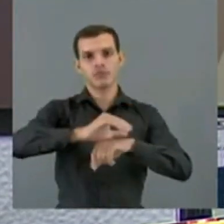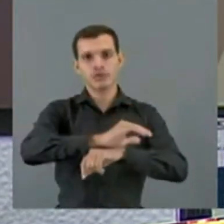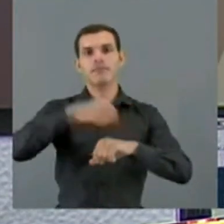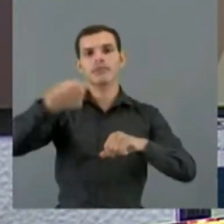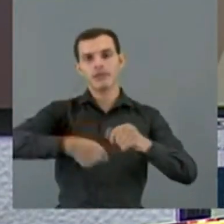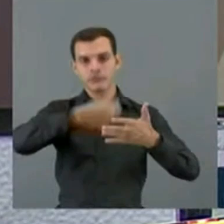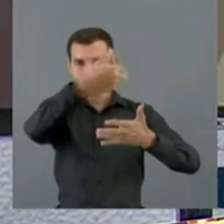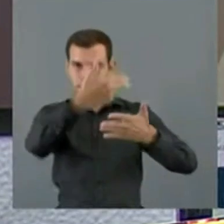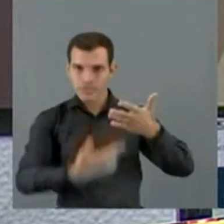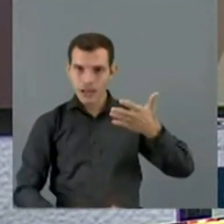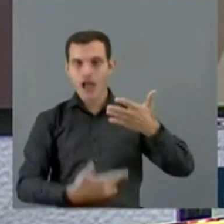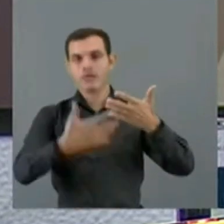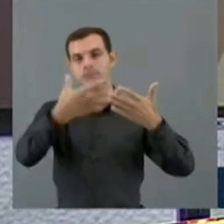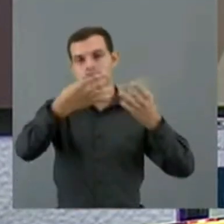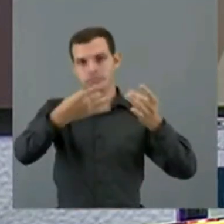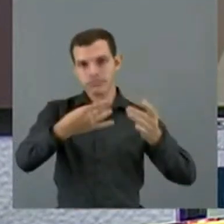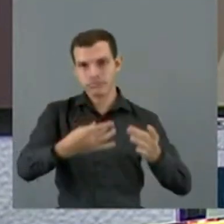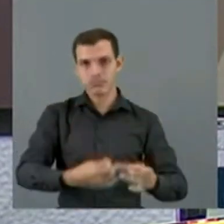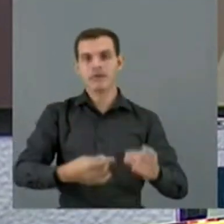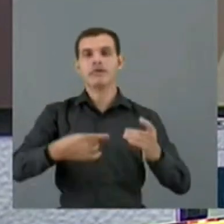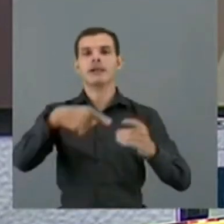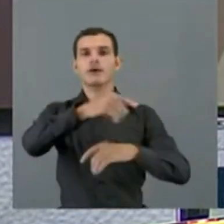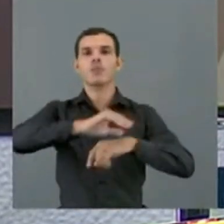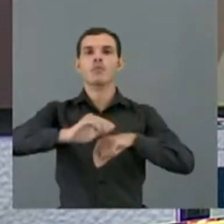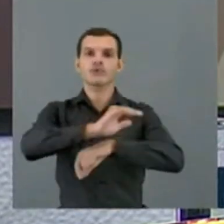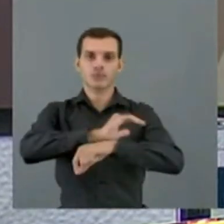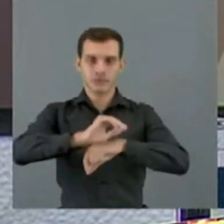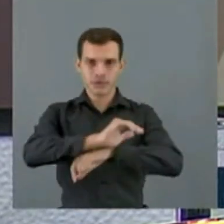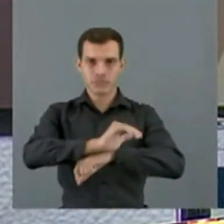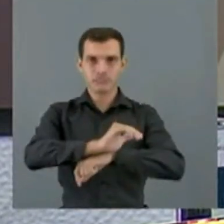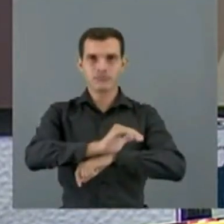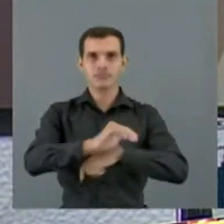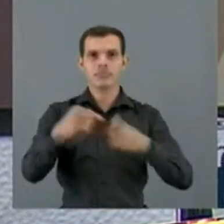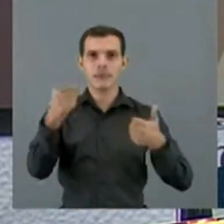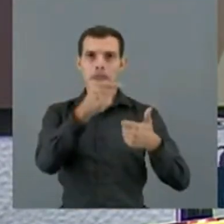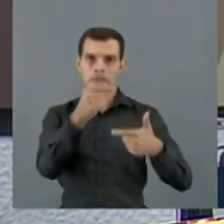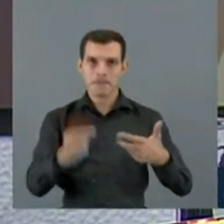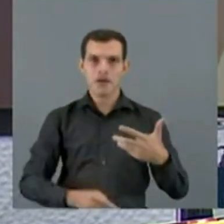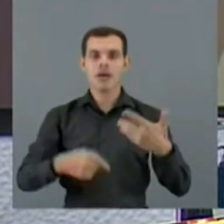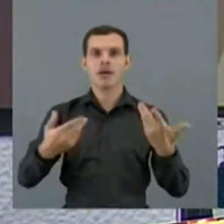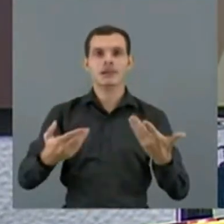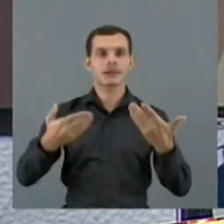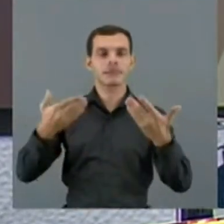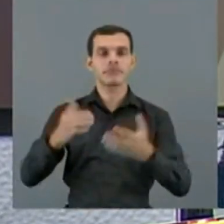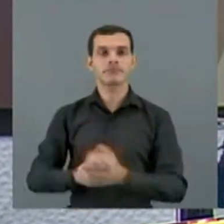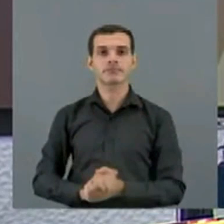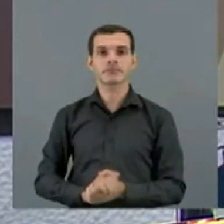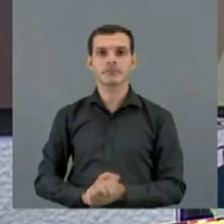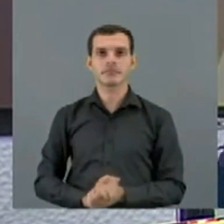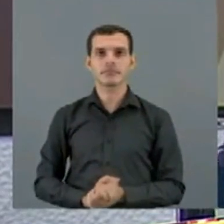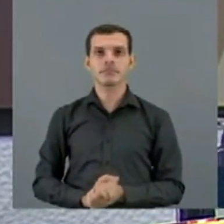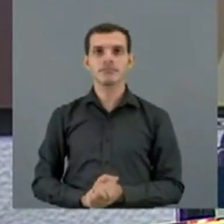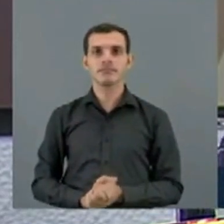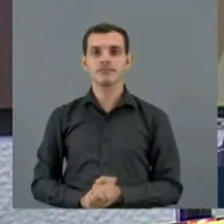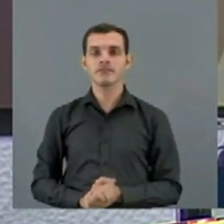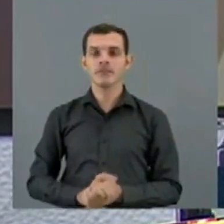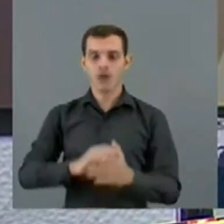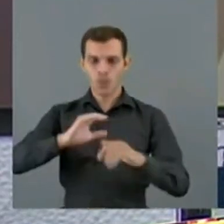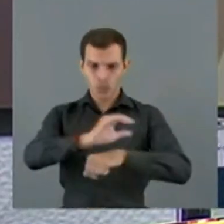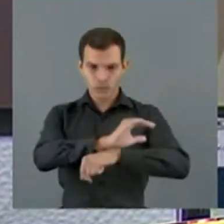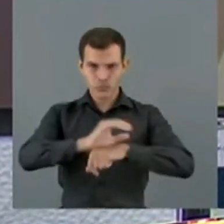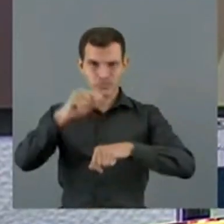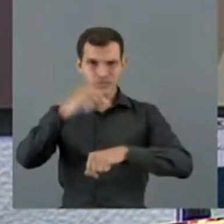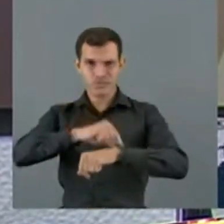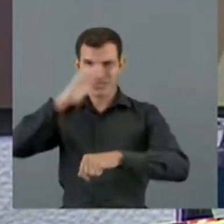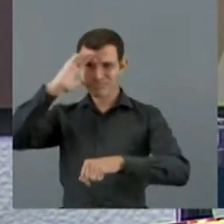deve deixar claros os requisitos da Constituição. De sorte que, a partir do momento que não se obedece à